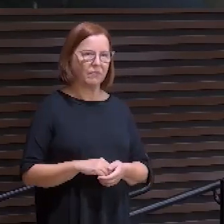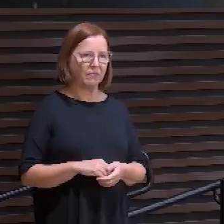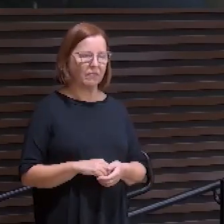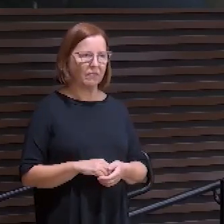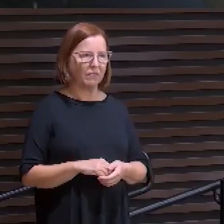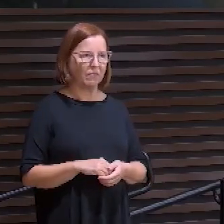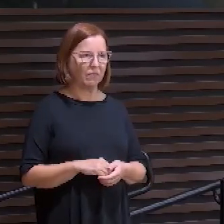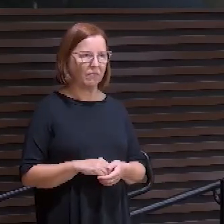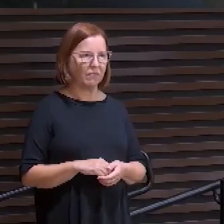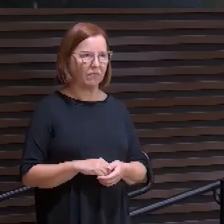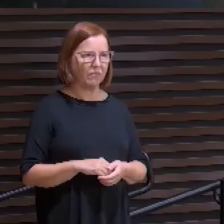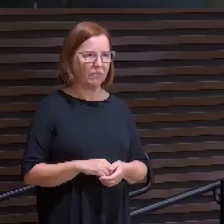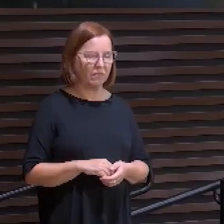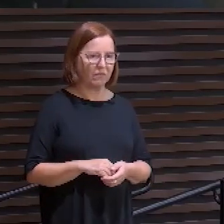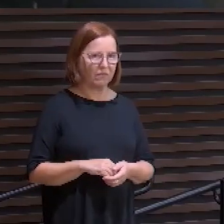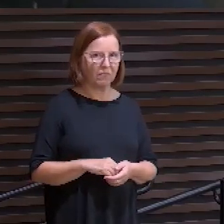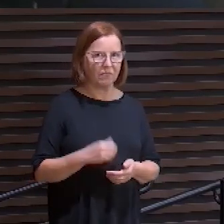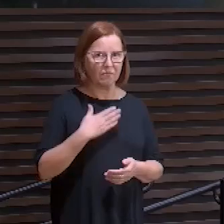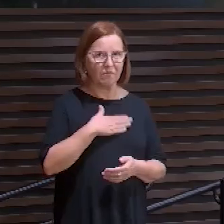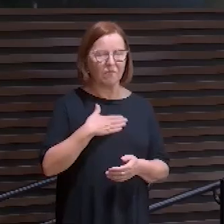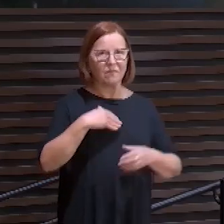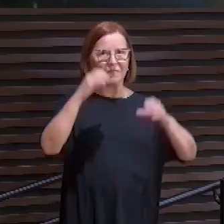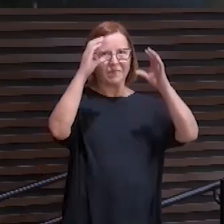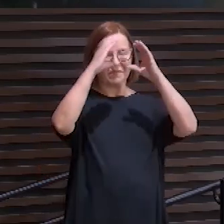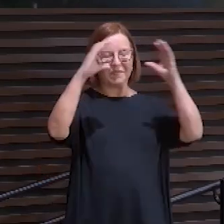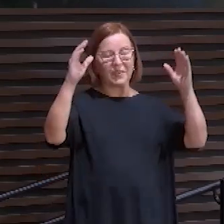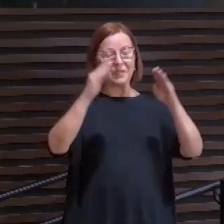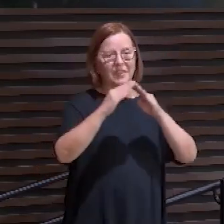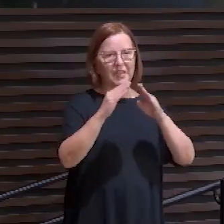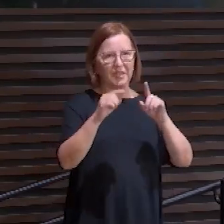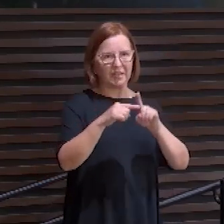Praz aos céus que a igreja,